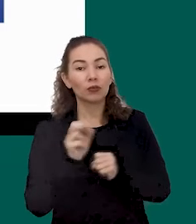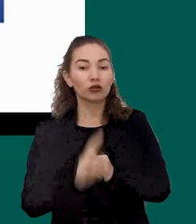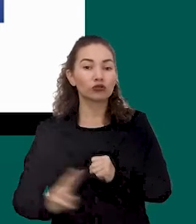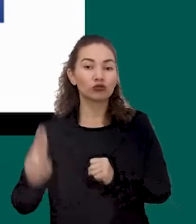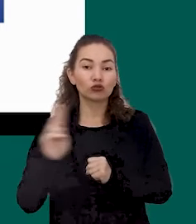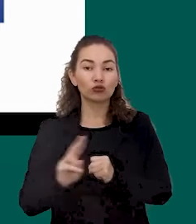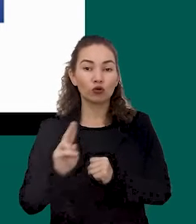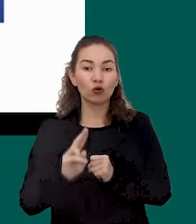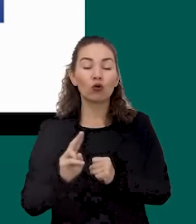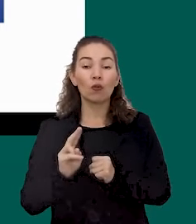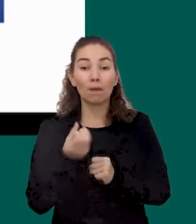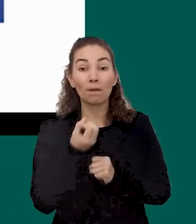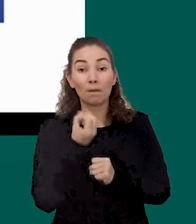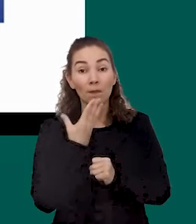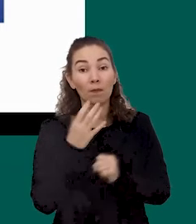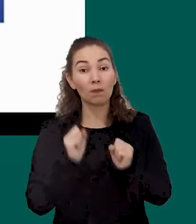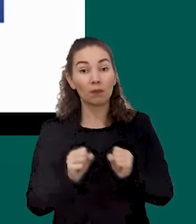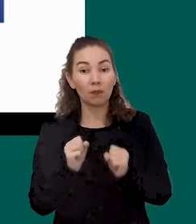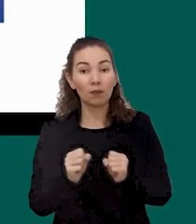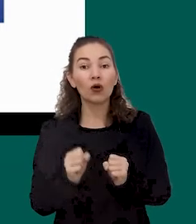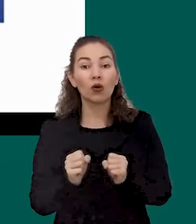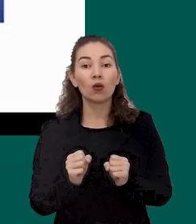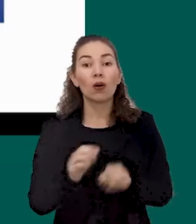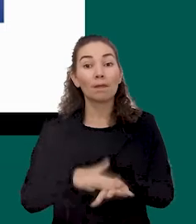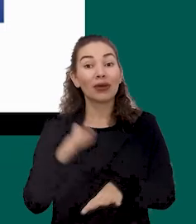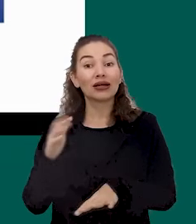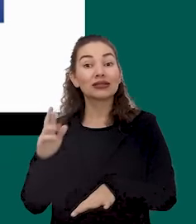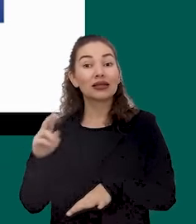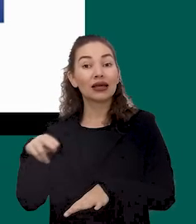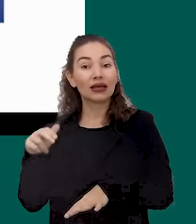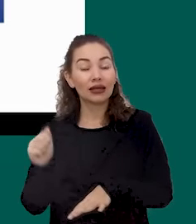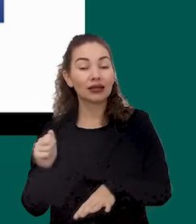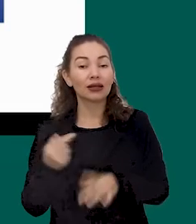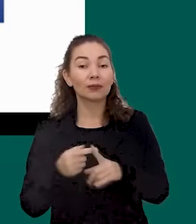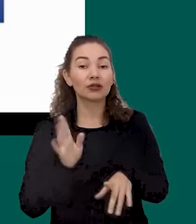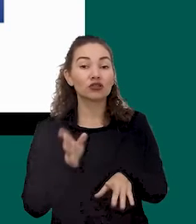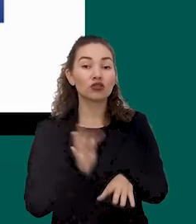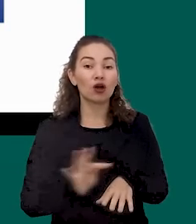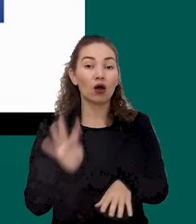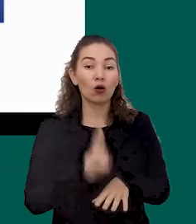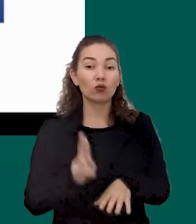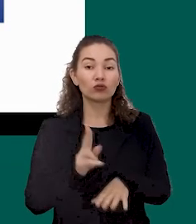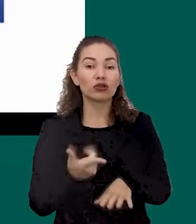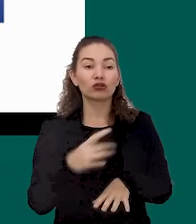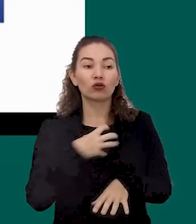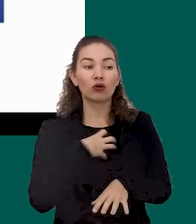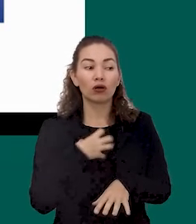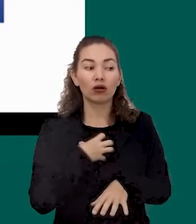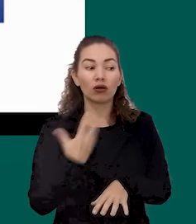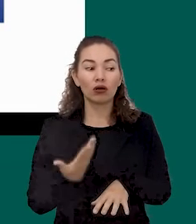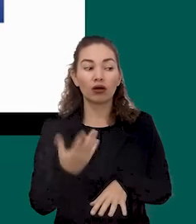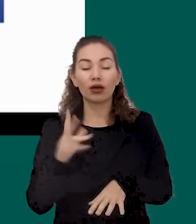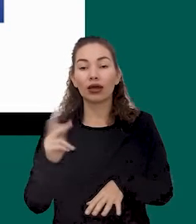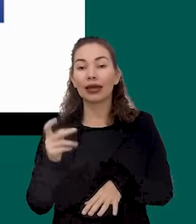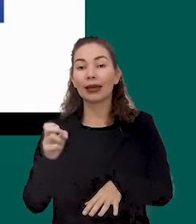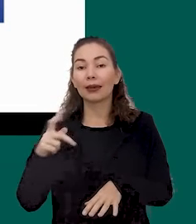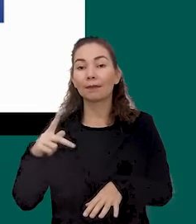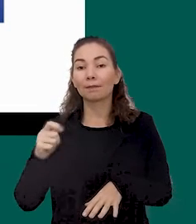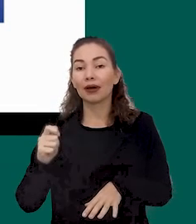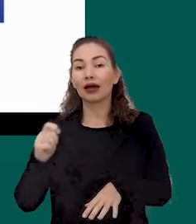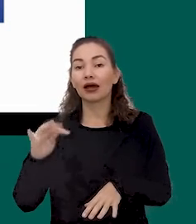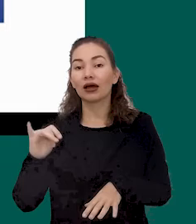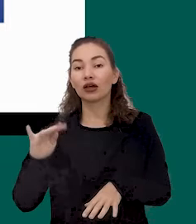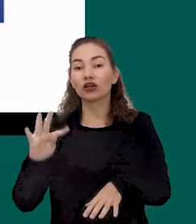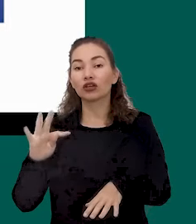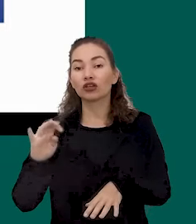muito eficaz, né, mais eficaz que vacina de RNA, e é uma técnica que já é usada em outras situações, por exemplo, para vacina de hepatite B, para